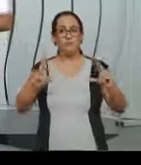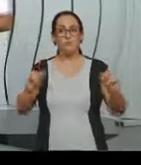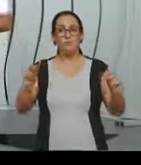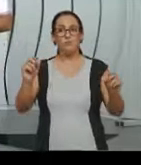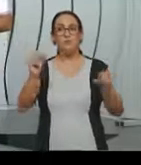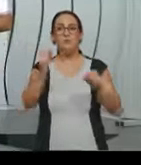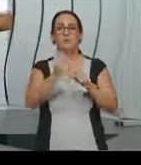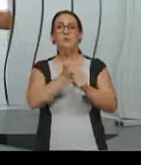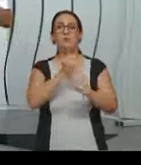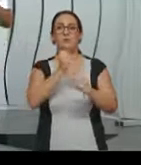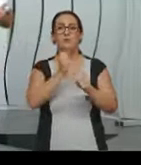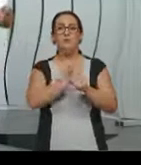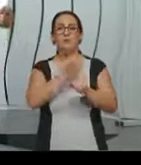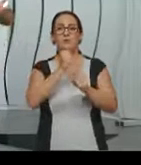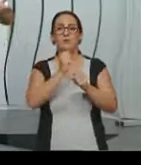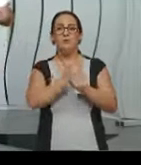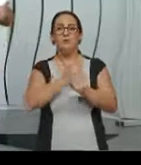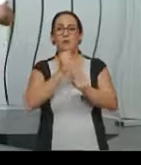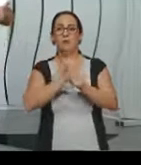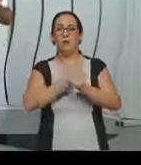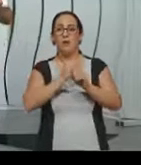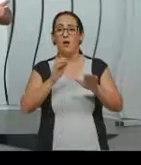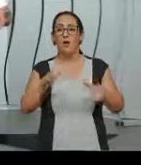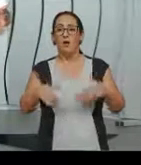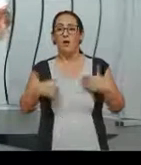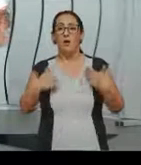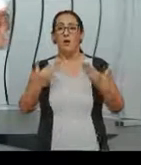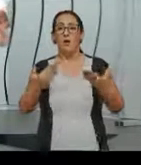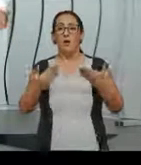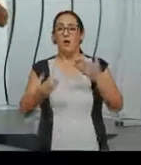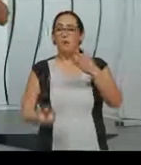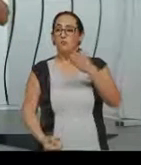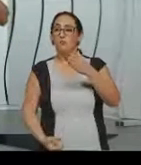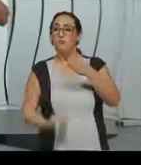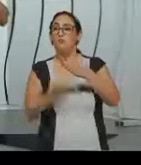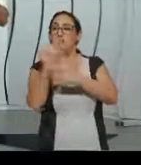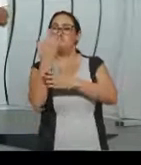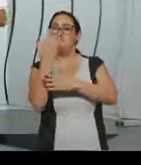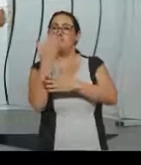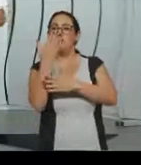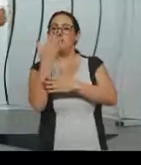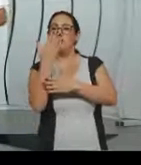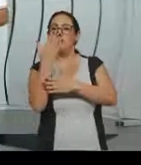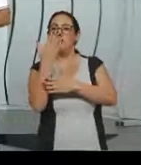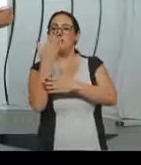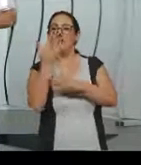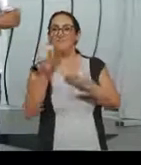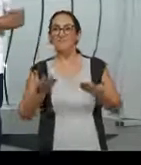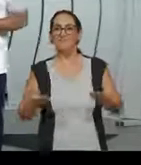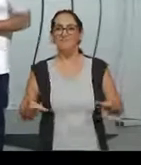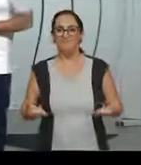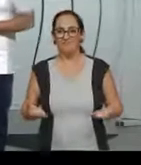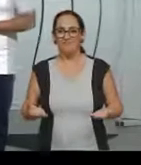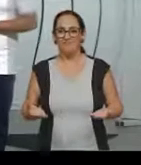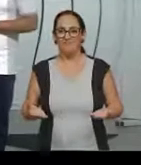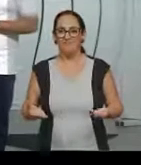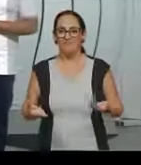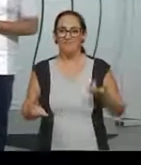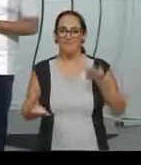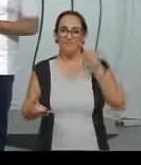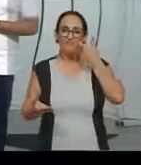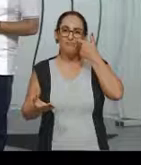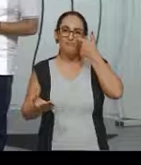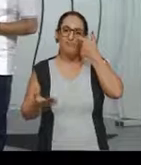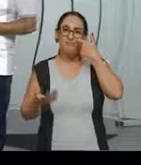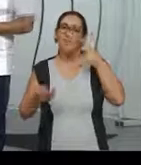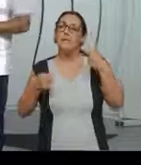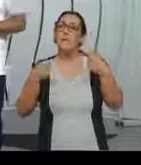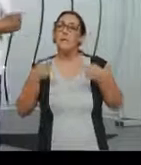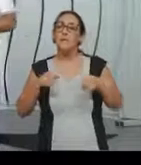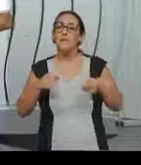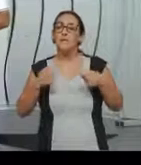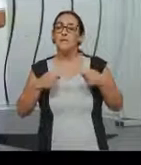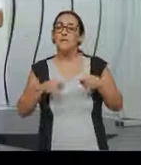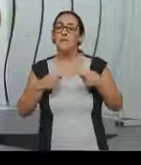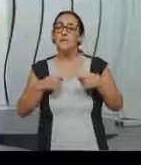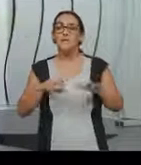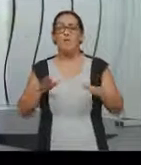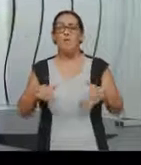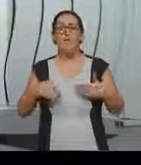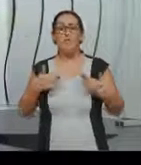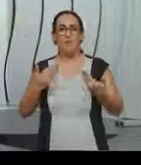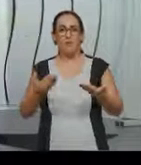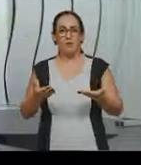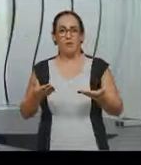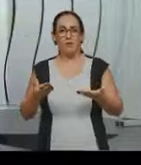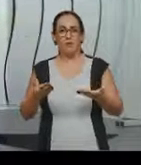esse processo. Então, a gente pode dizer que Brasília surgiu do zero, né? E para isso, era necessária